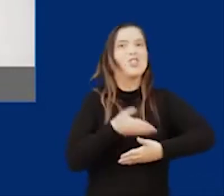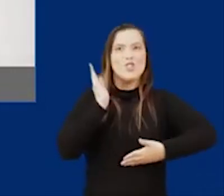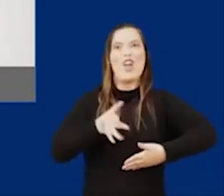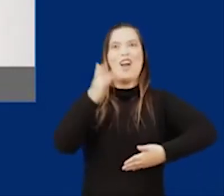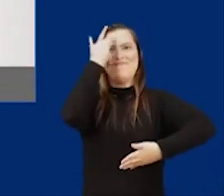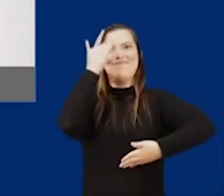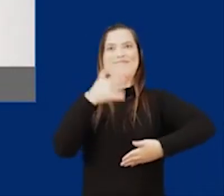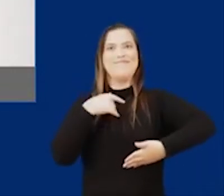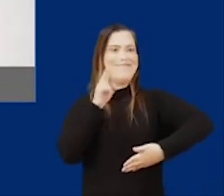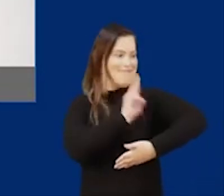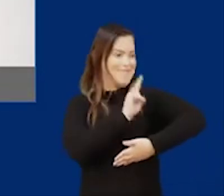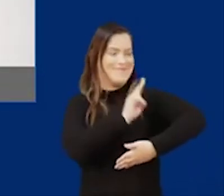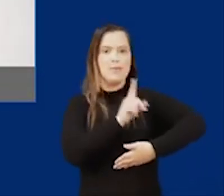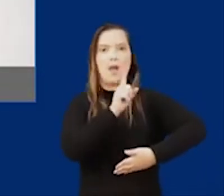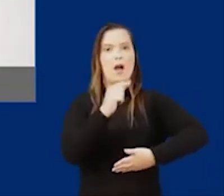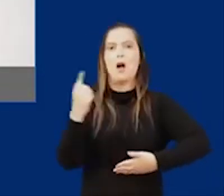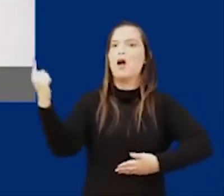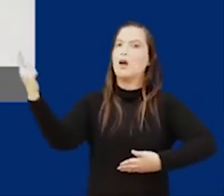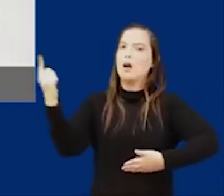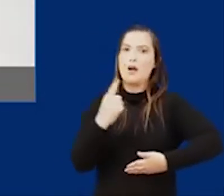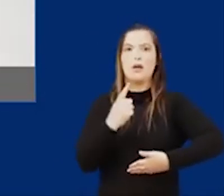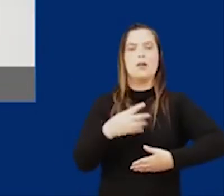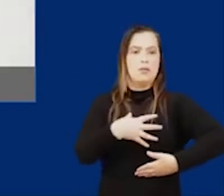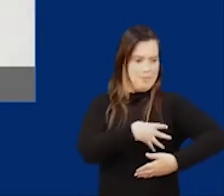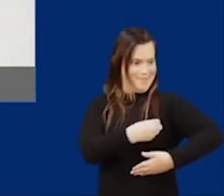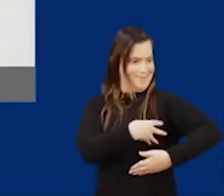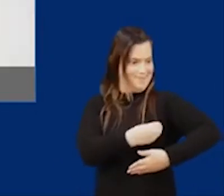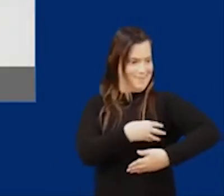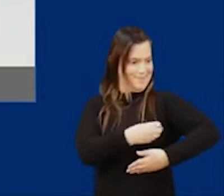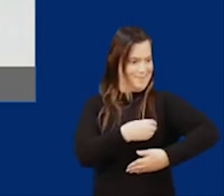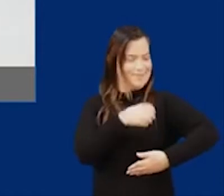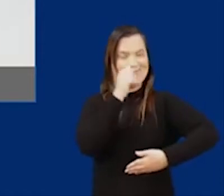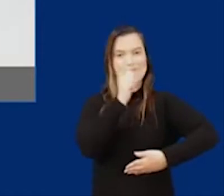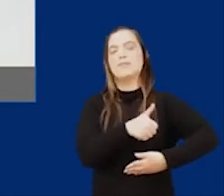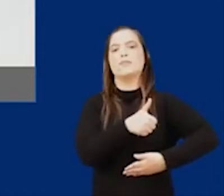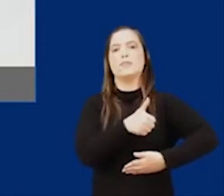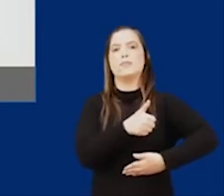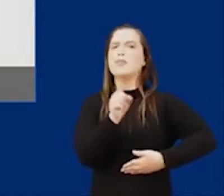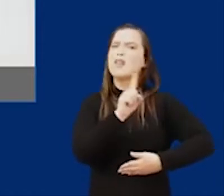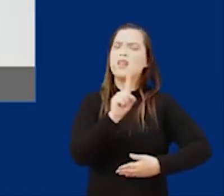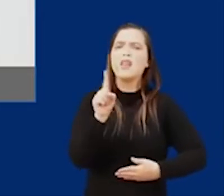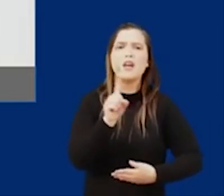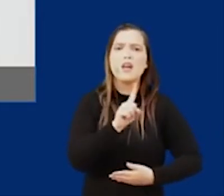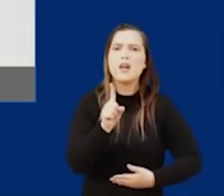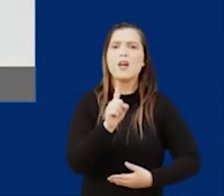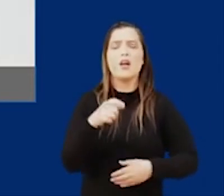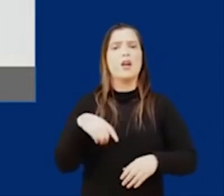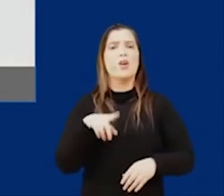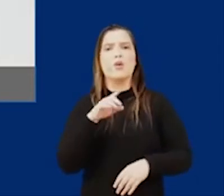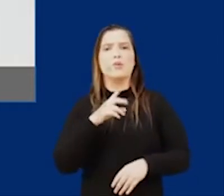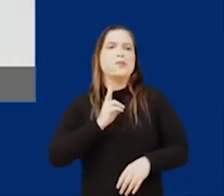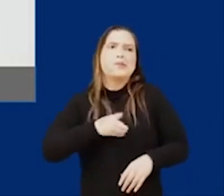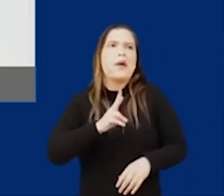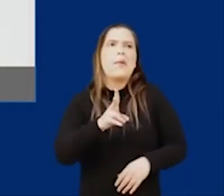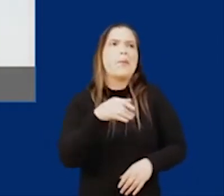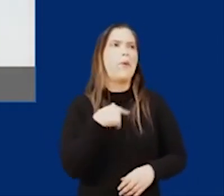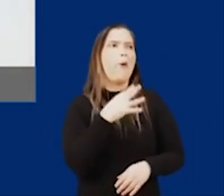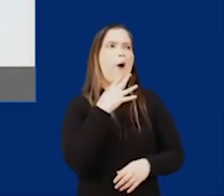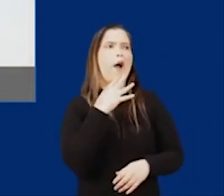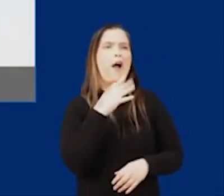fazer. Pega uma pessoa, encaixa aqui nesse peito e tá tudo bem. Não, né? Nem sempre a gente